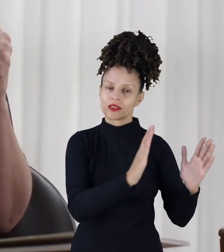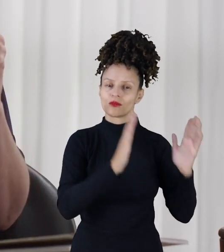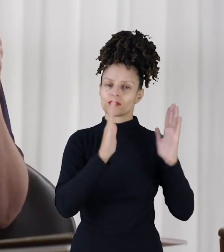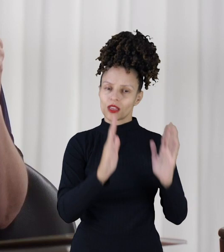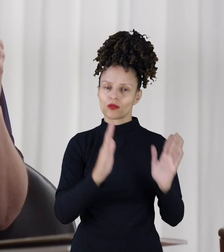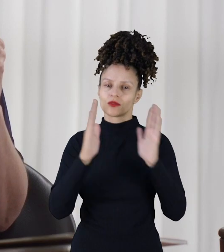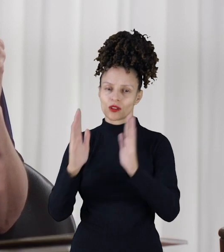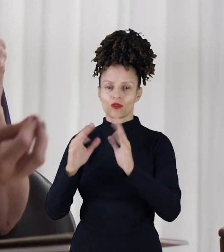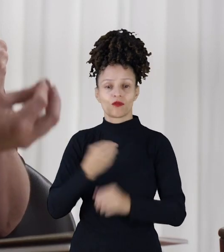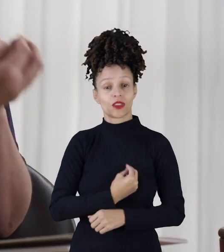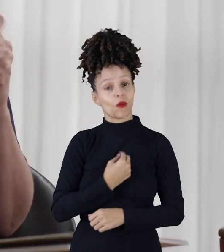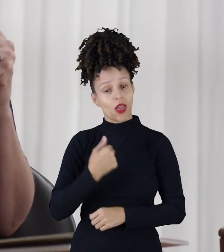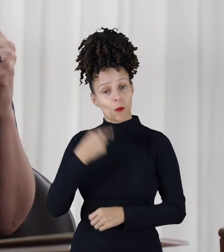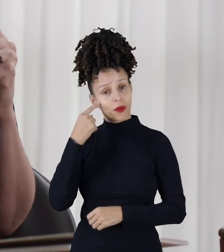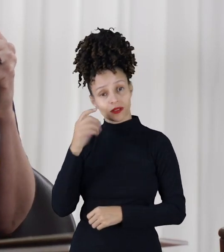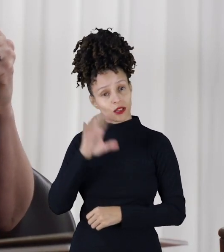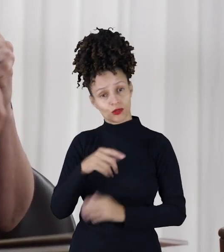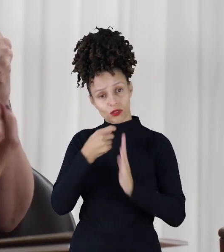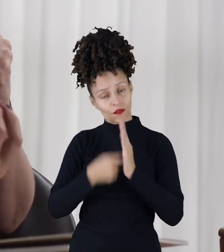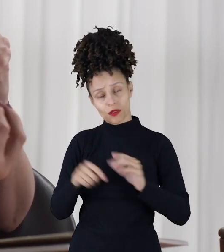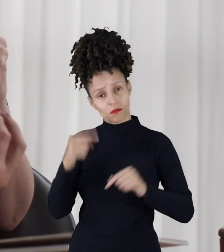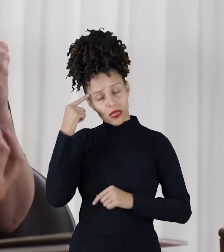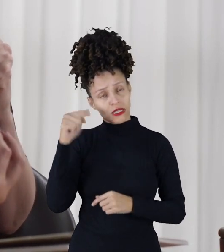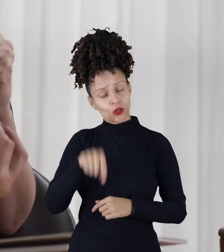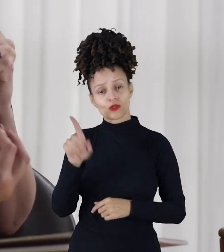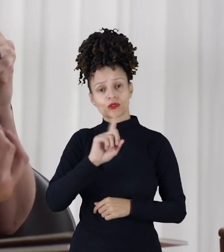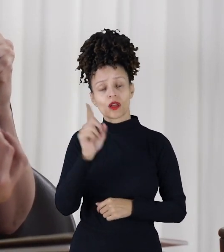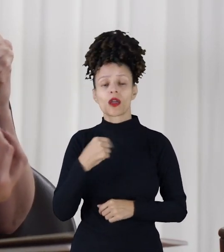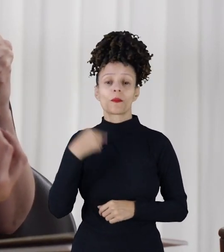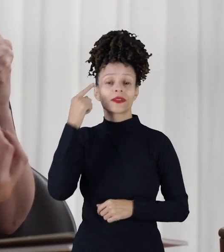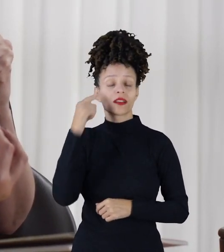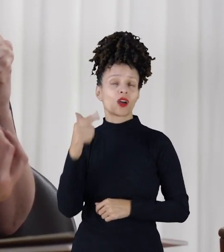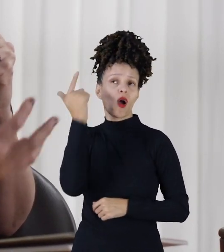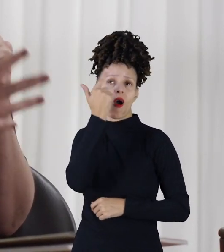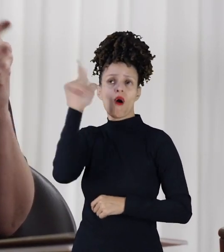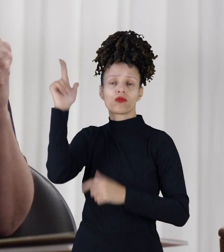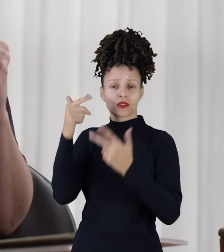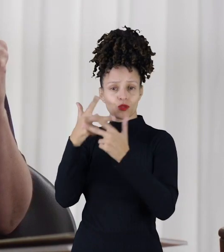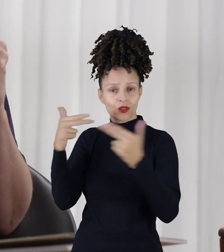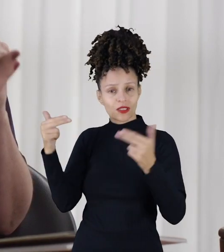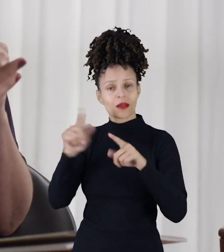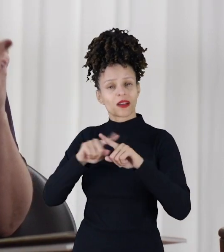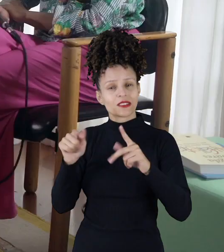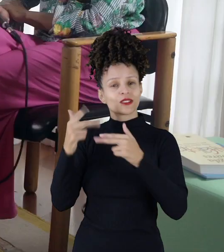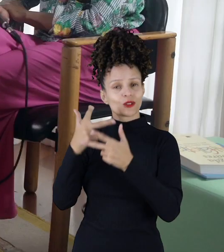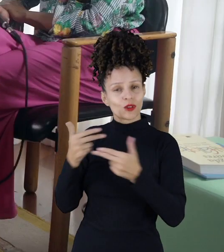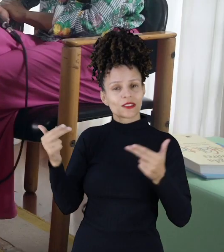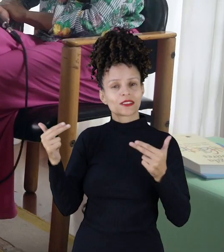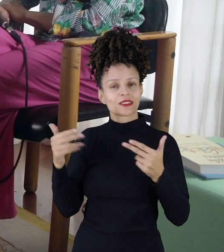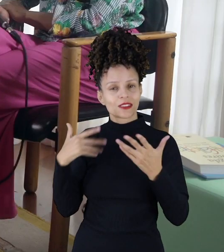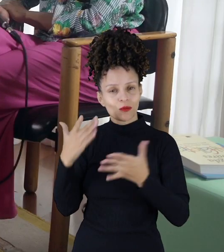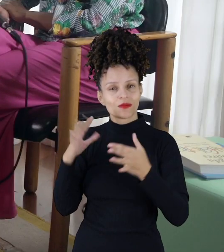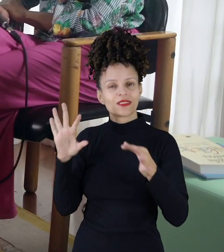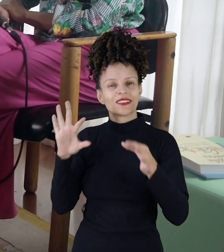fala dos ciclos da vida. E eu não tinha pensado nisso quando eu escrevi. Eu tinha pensado em outras coisas, mas as